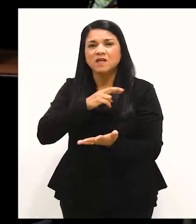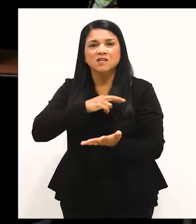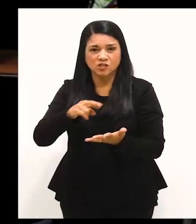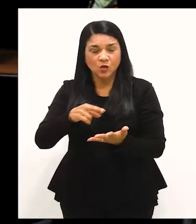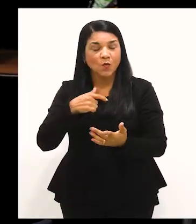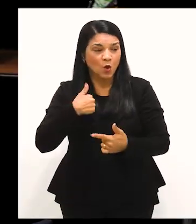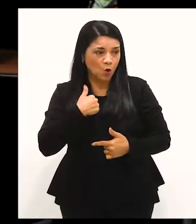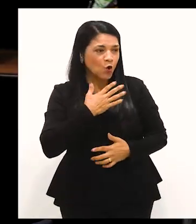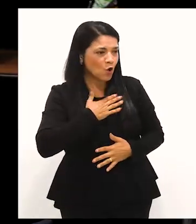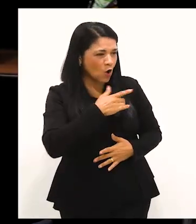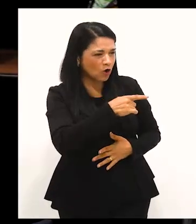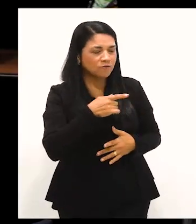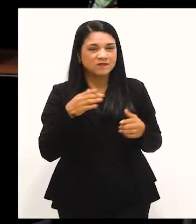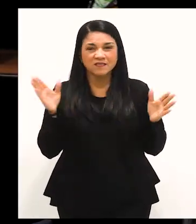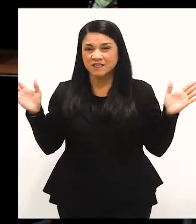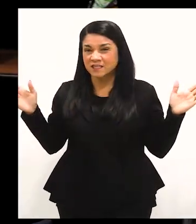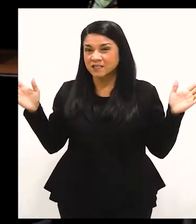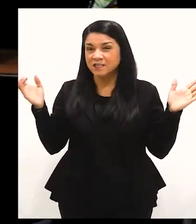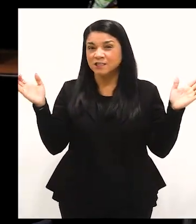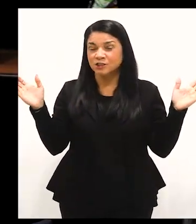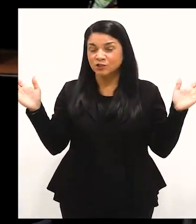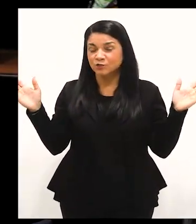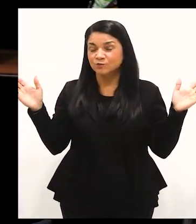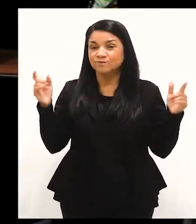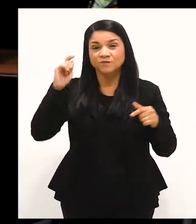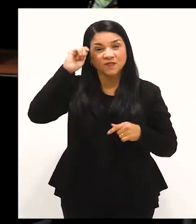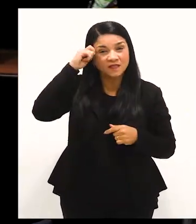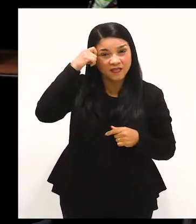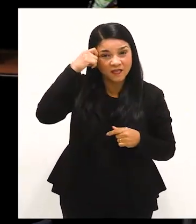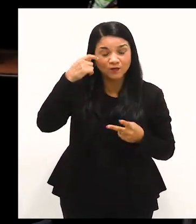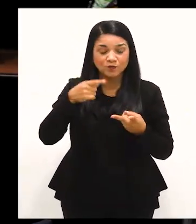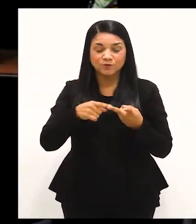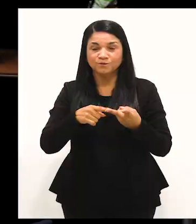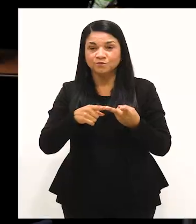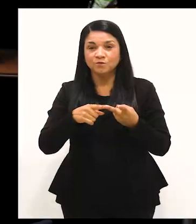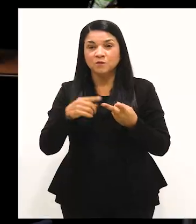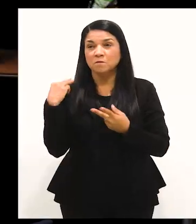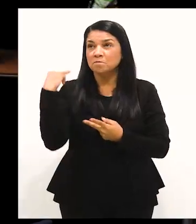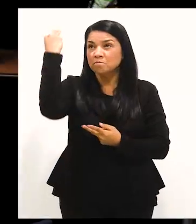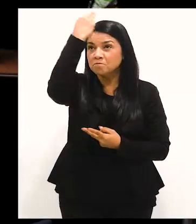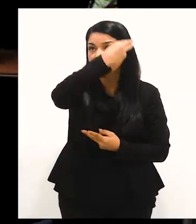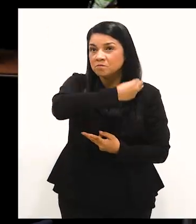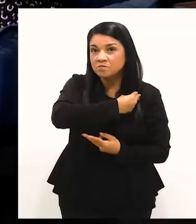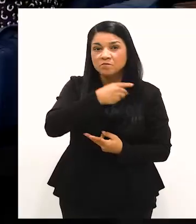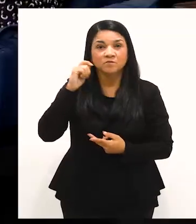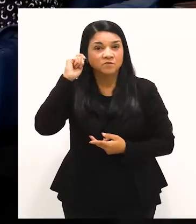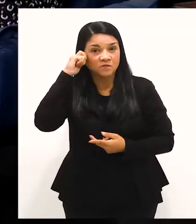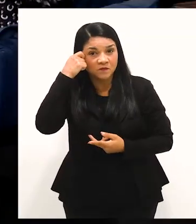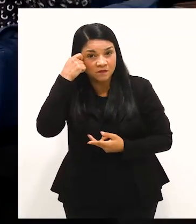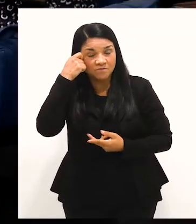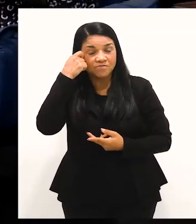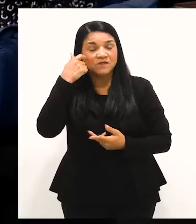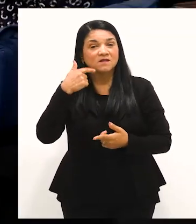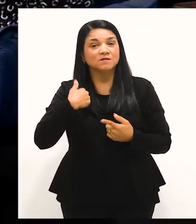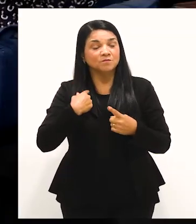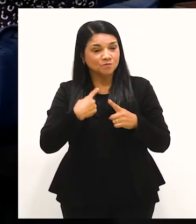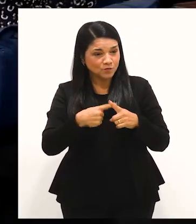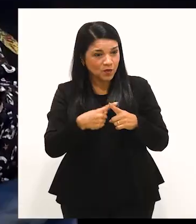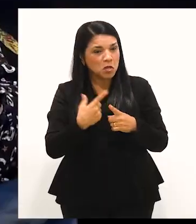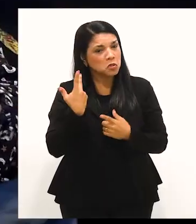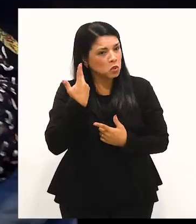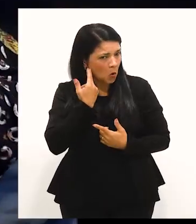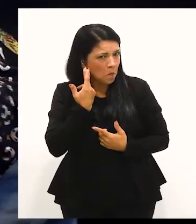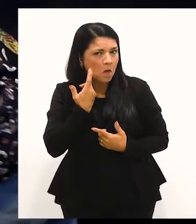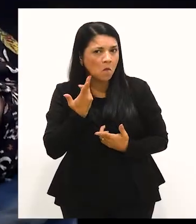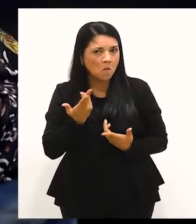caminhos religiosos. Sim, né? eu gosto. Você bota um Cristo negro, você bota uma Maria negra, Sim. Até porque eu